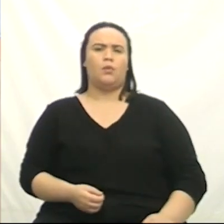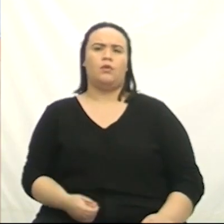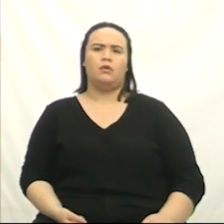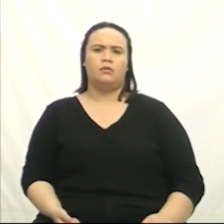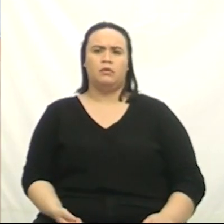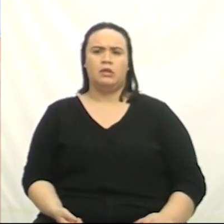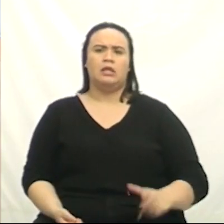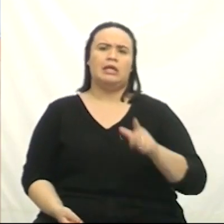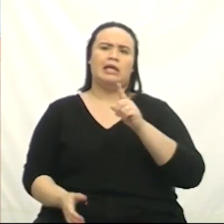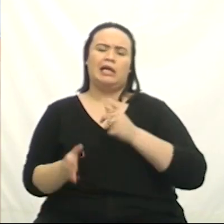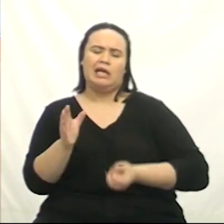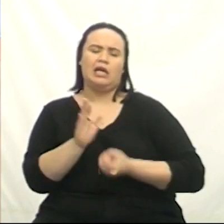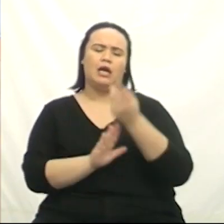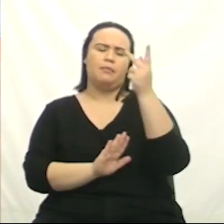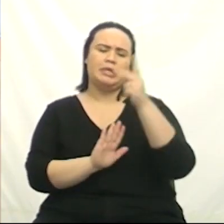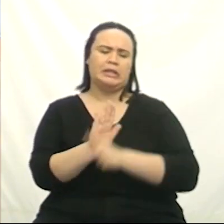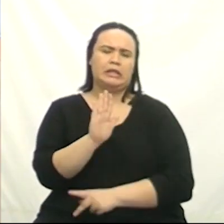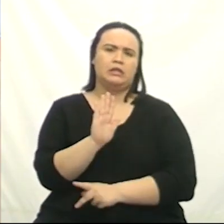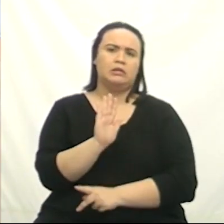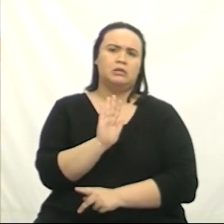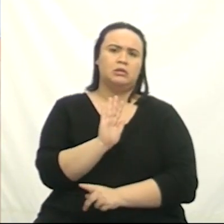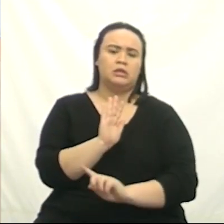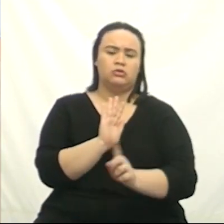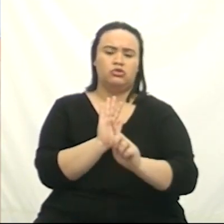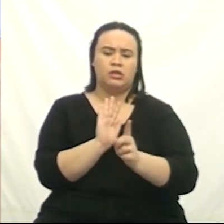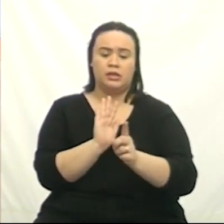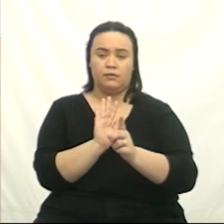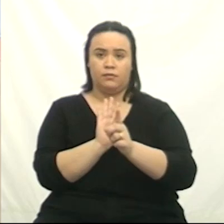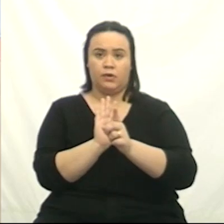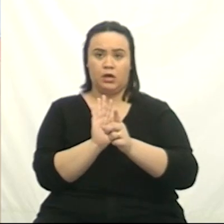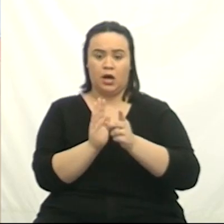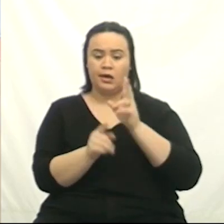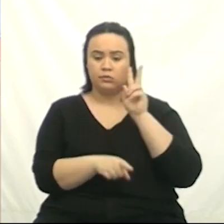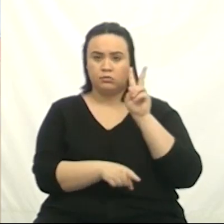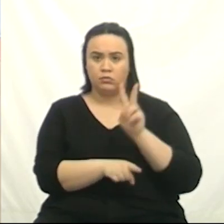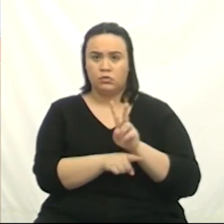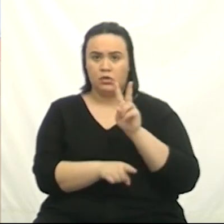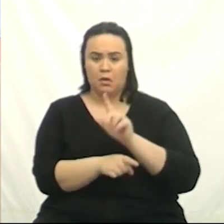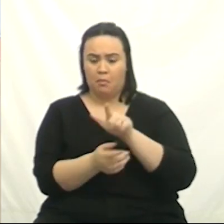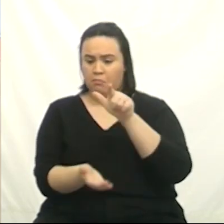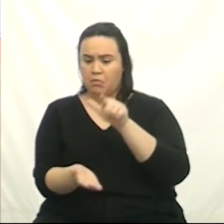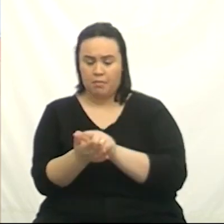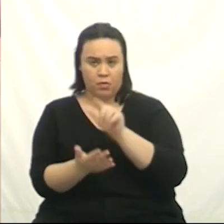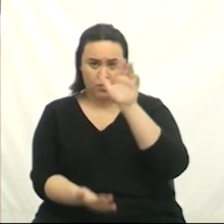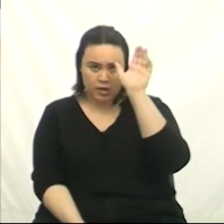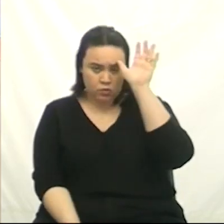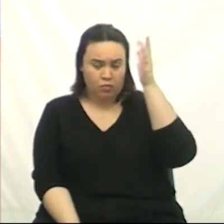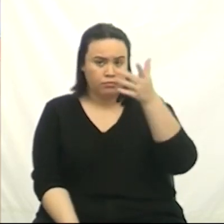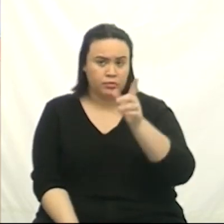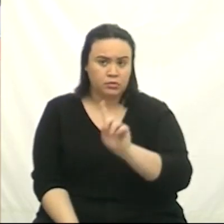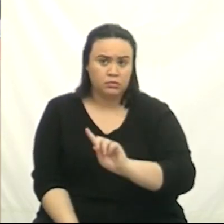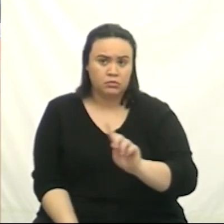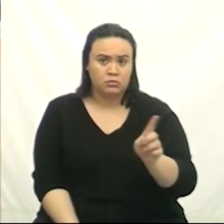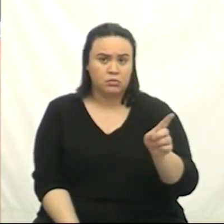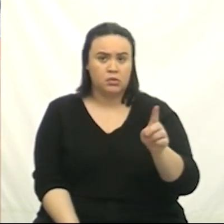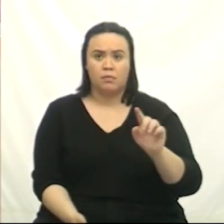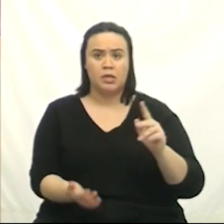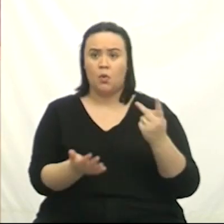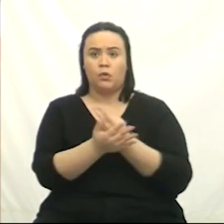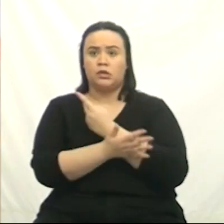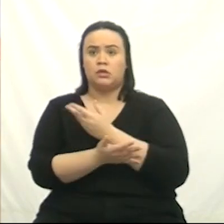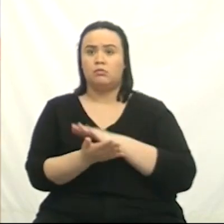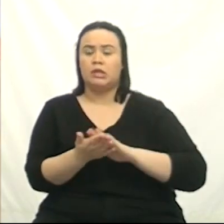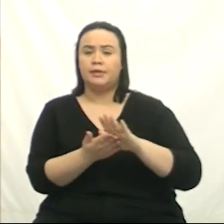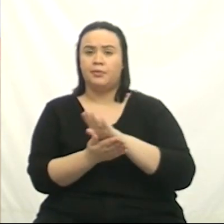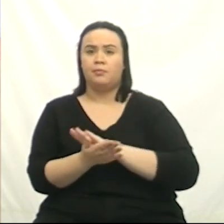projeto se não executar. Projeto em papel não resolve nada. Tem aqui, mas não aconteceu nada.